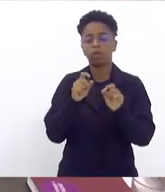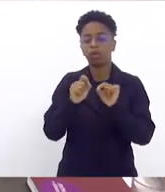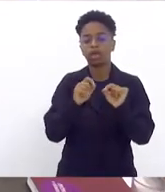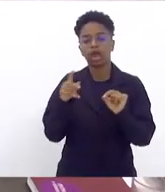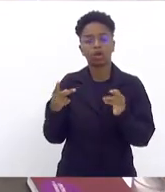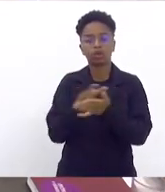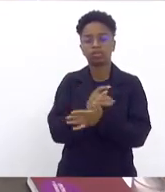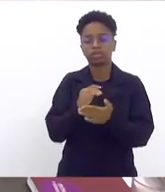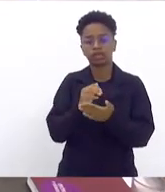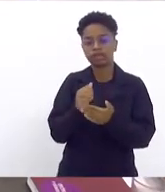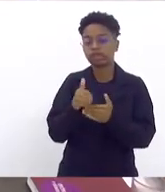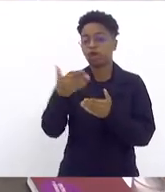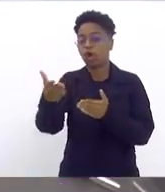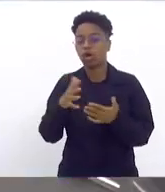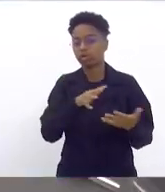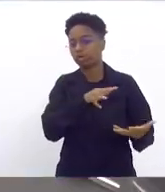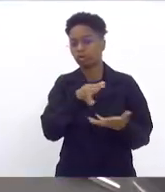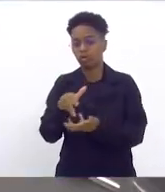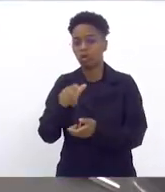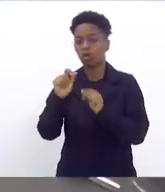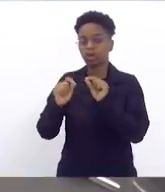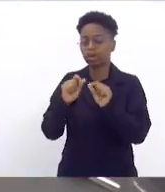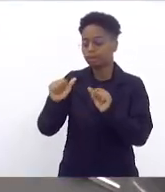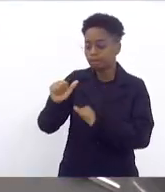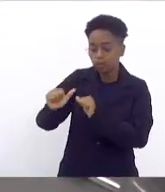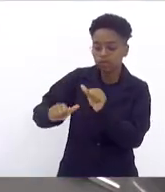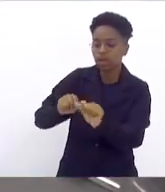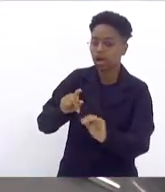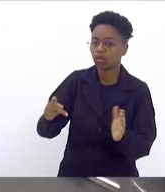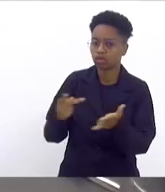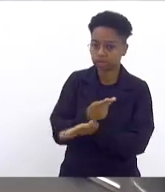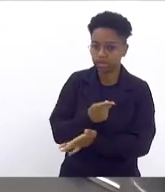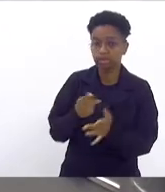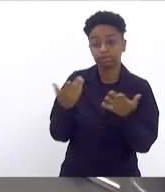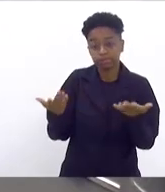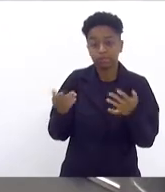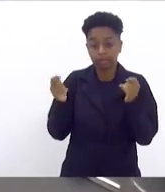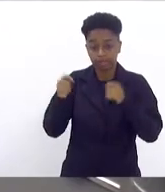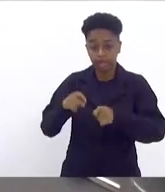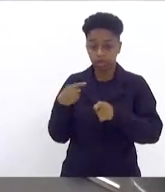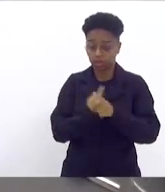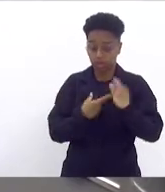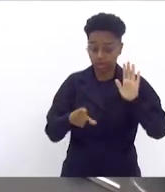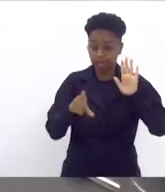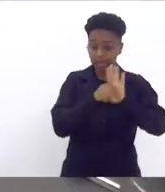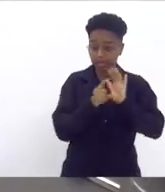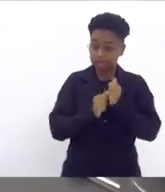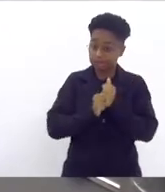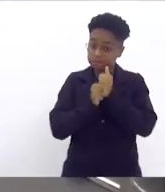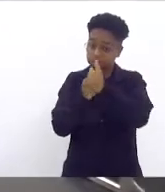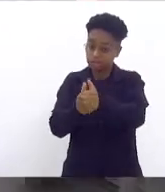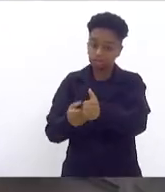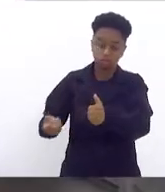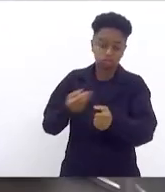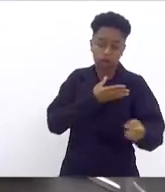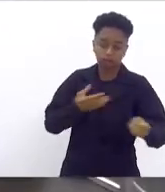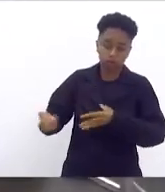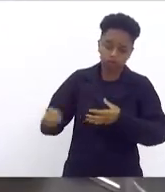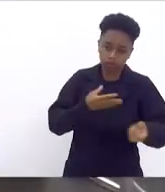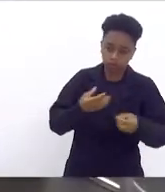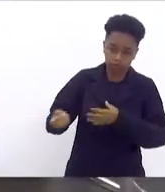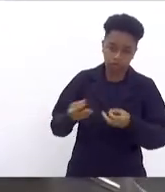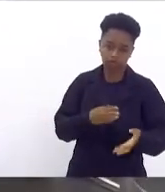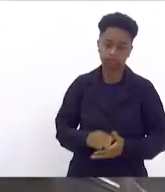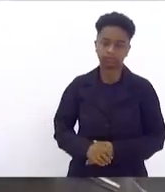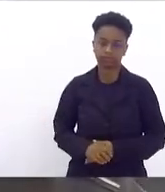fora, as mudanças que estão em curso, para que a nossa legislação seja a mais atualizada